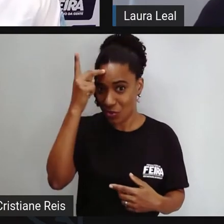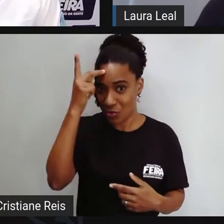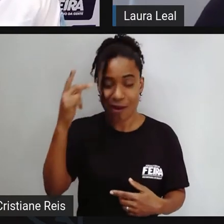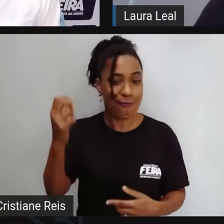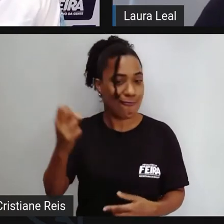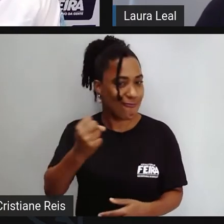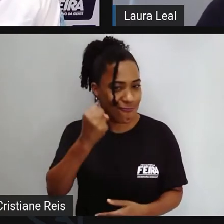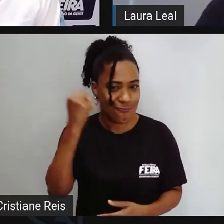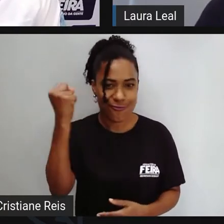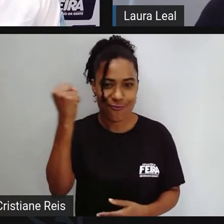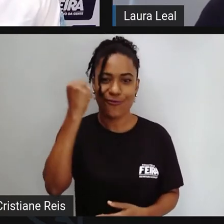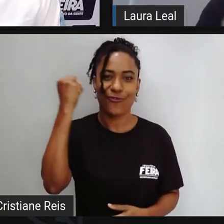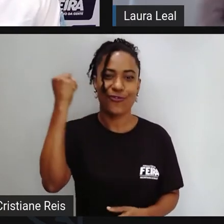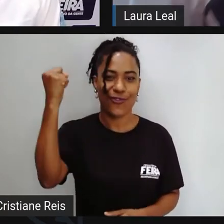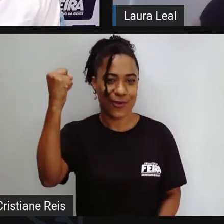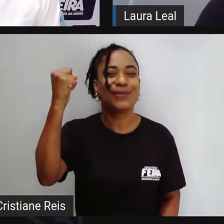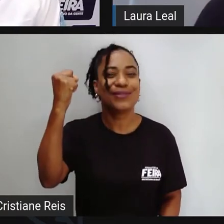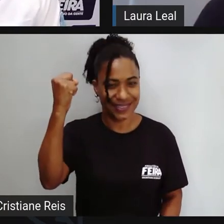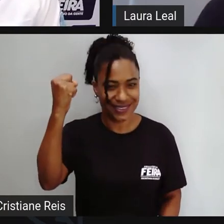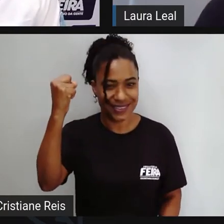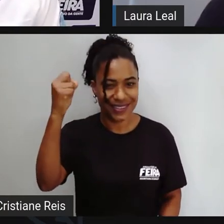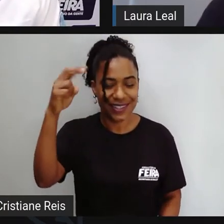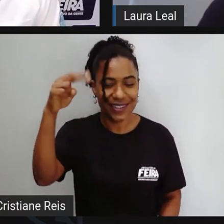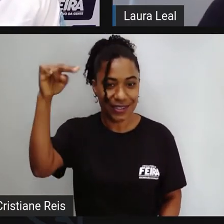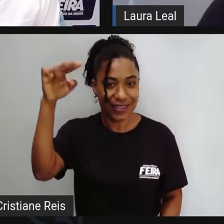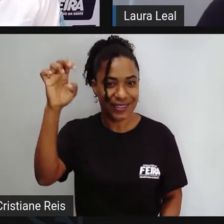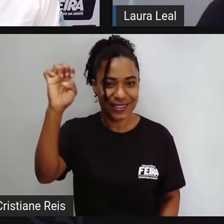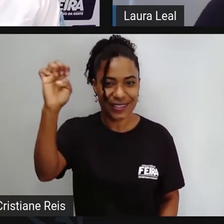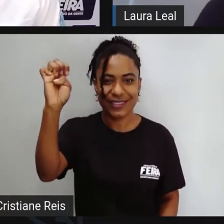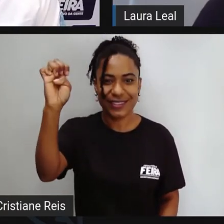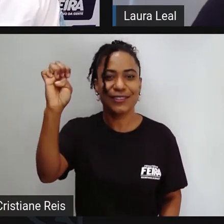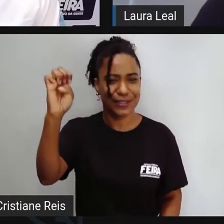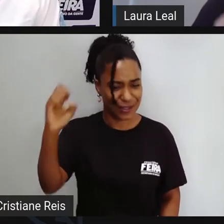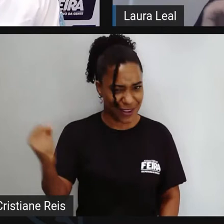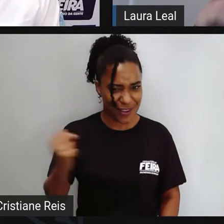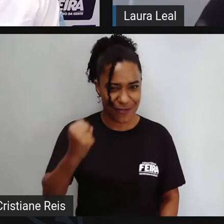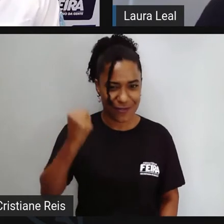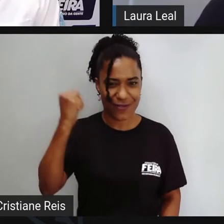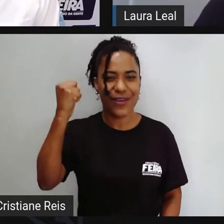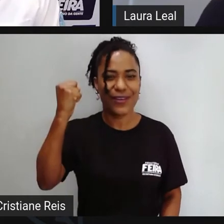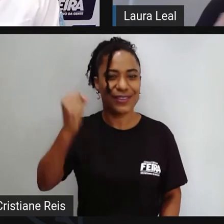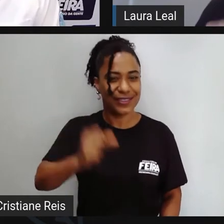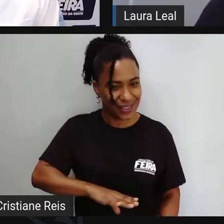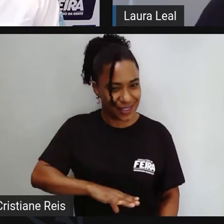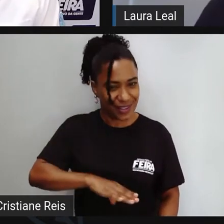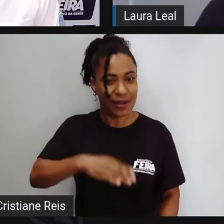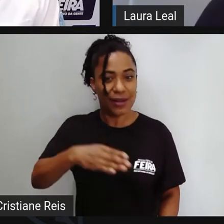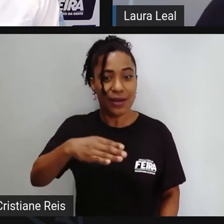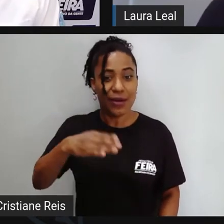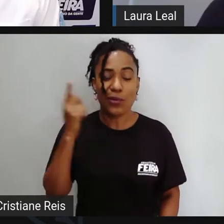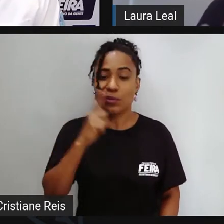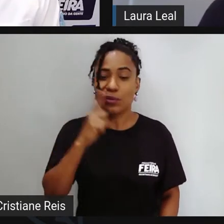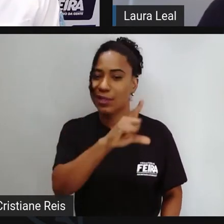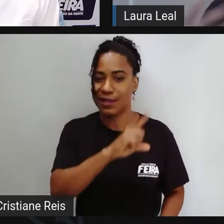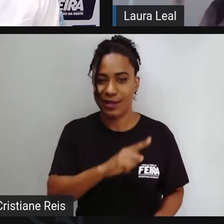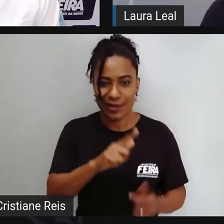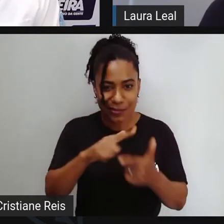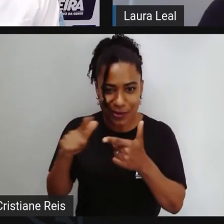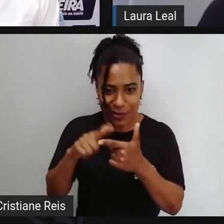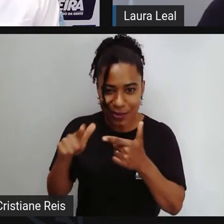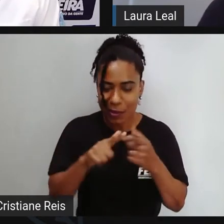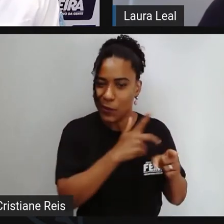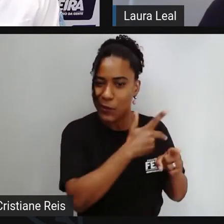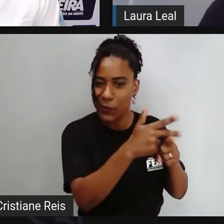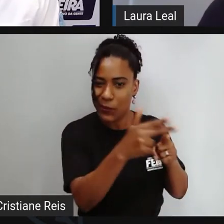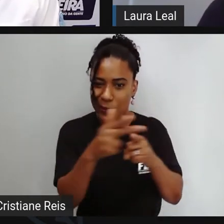está acostumado a se virar frente às adversidades, a viver com pouco e fazer muito. A gente tem muita garra e